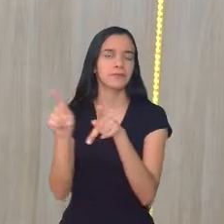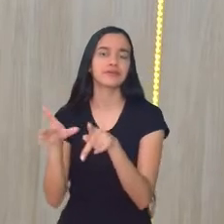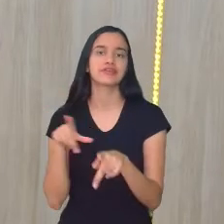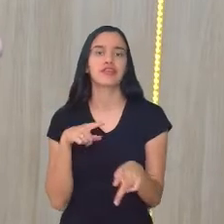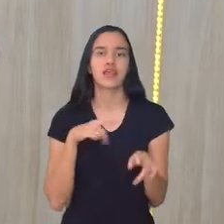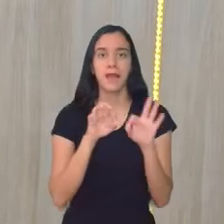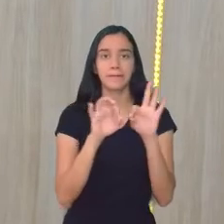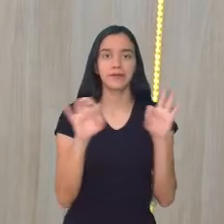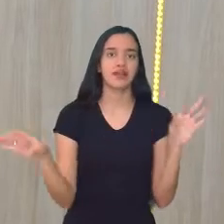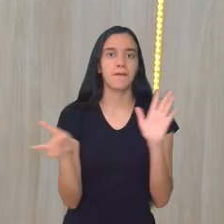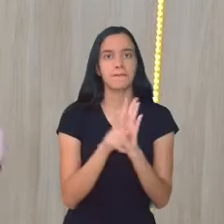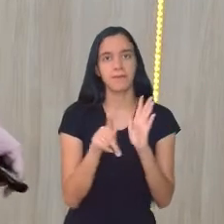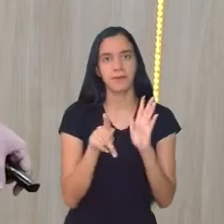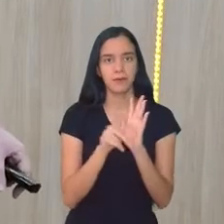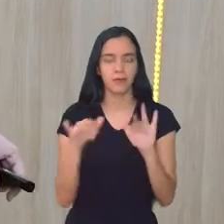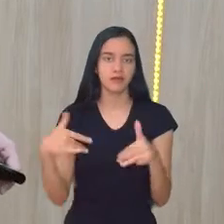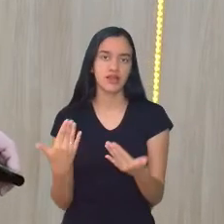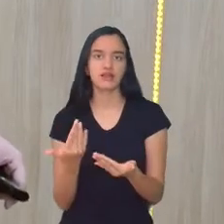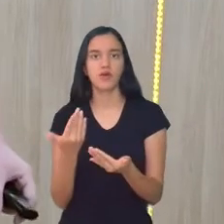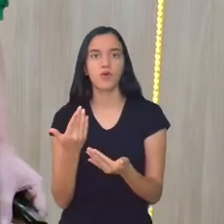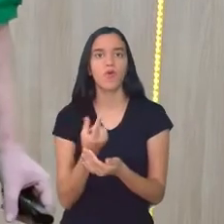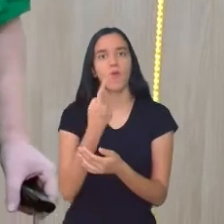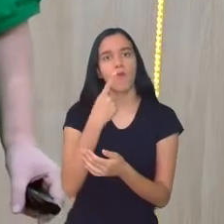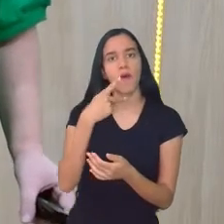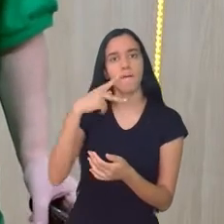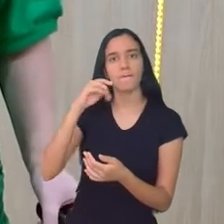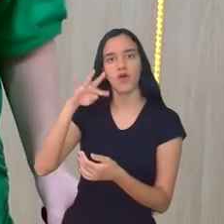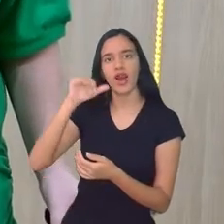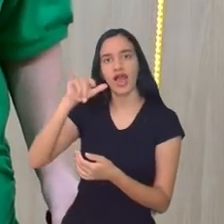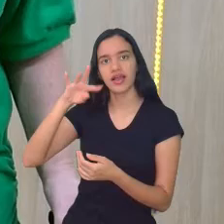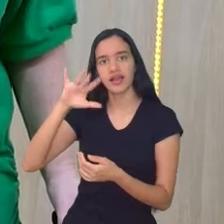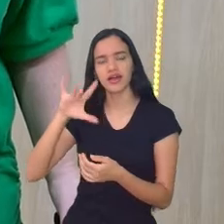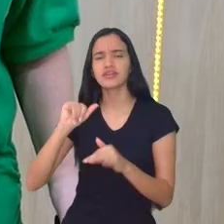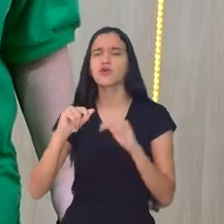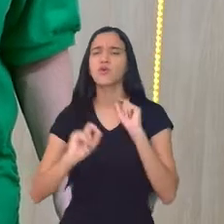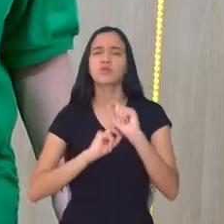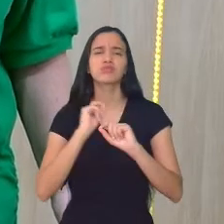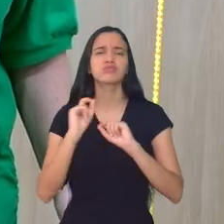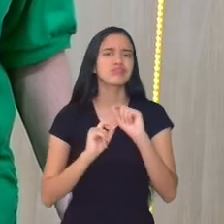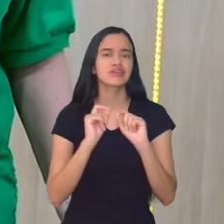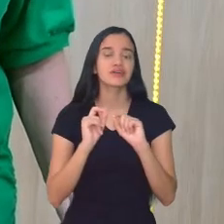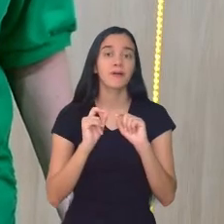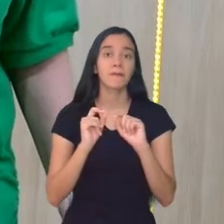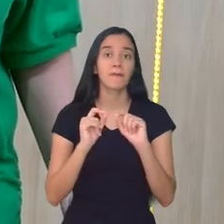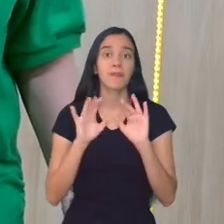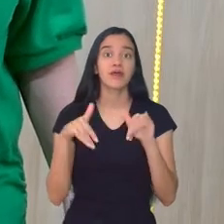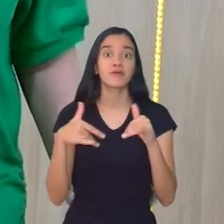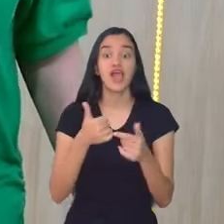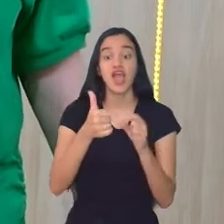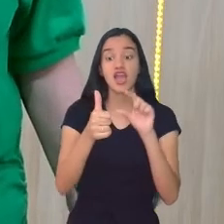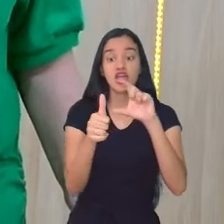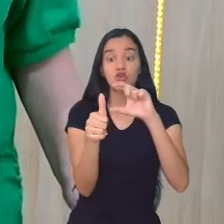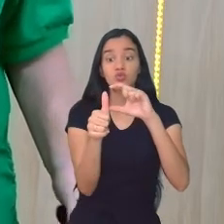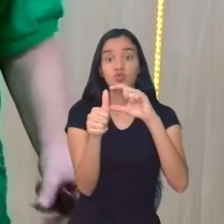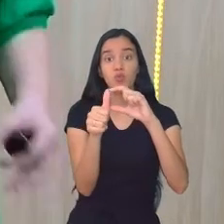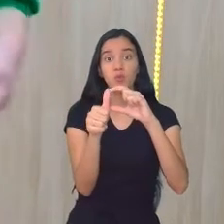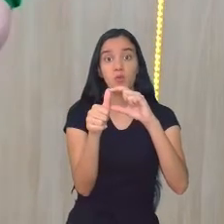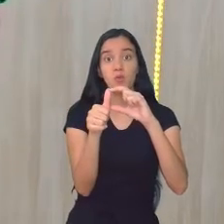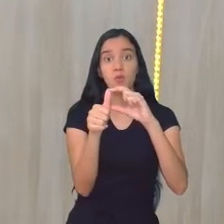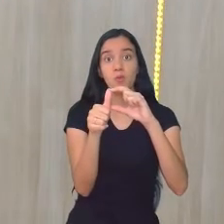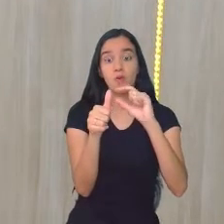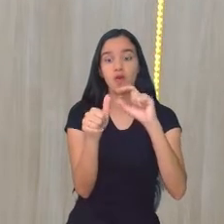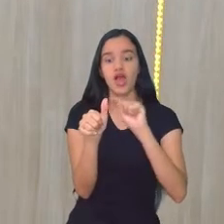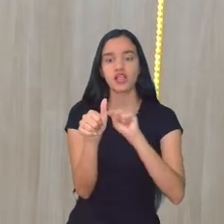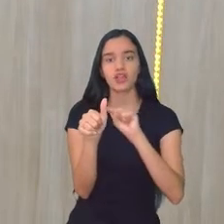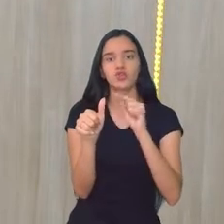Às vezes era 1 polegada. E o que era 1 polegada? Era o tamanho do polegar do rei.